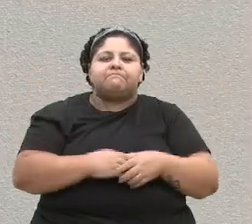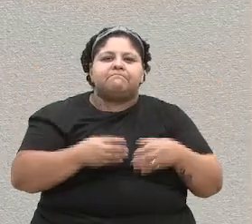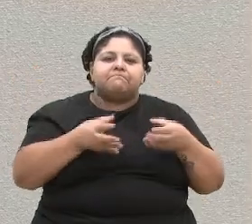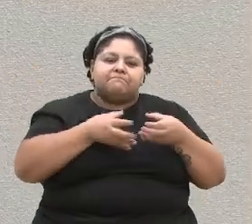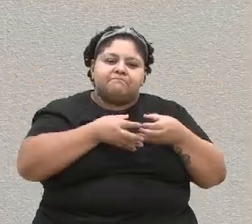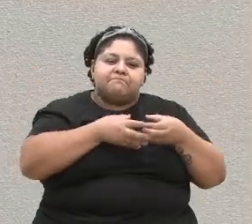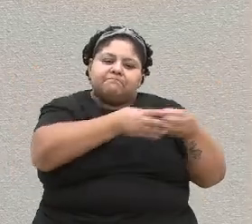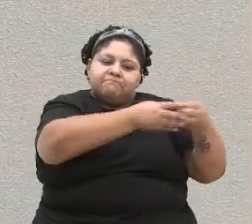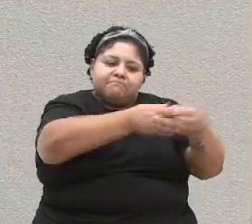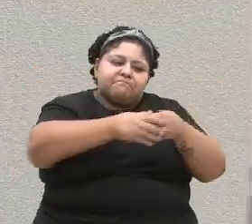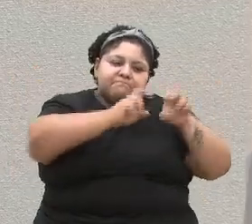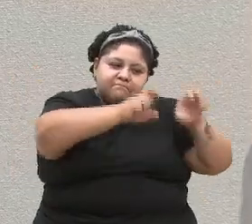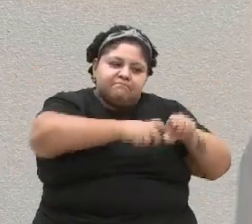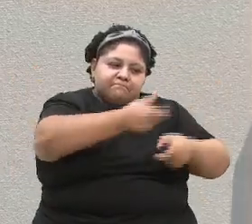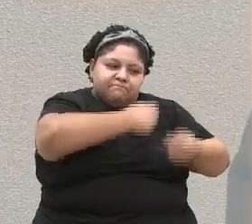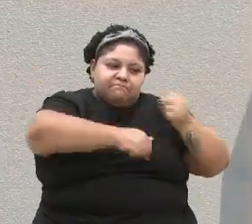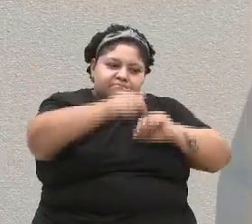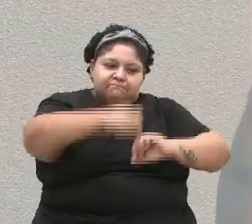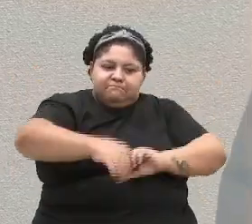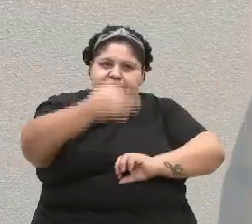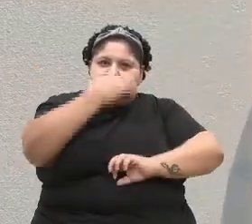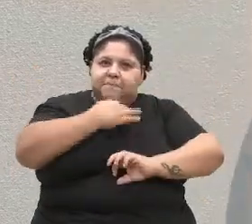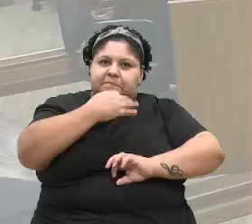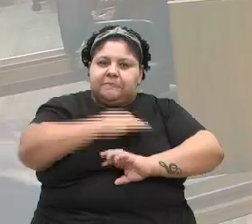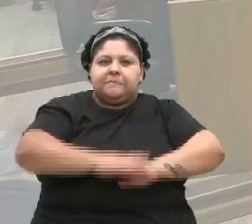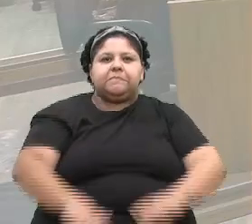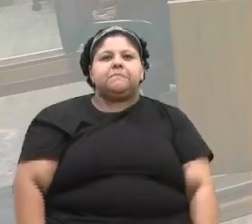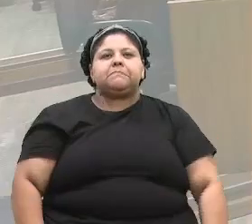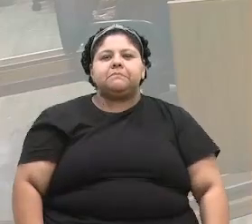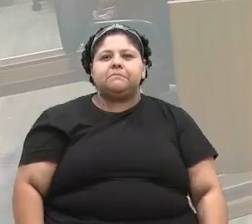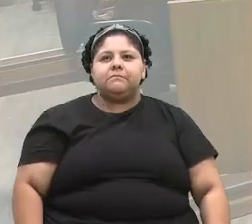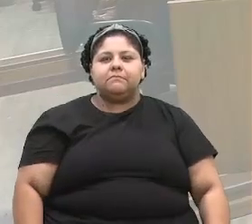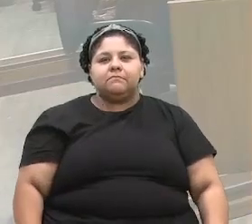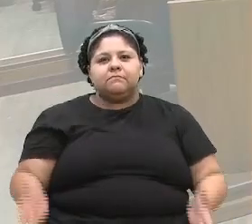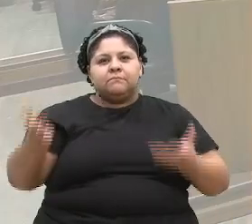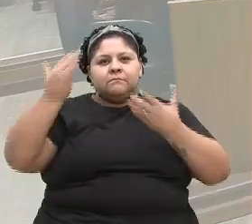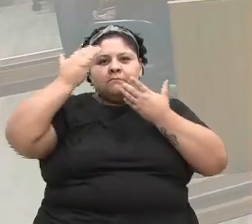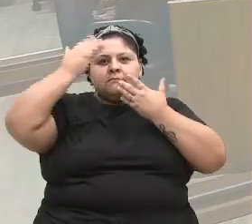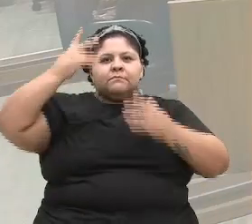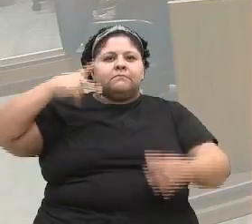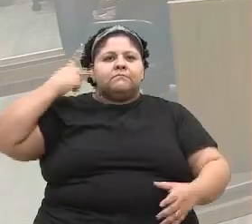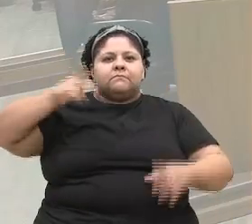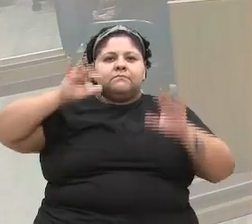do agronegócio de Caxias do Sul. Obrigada, vereador.